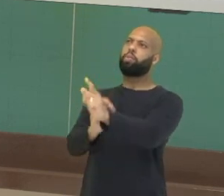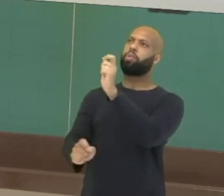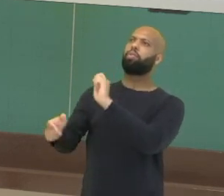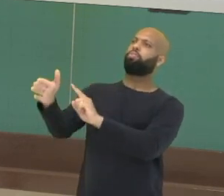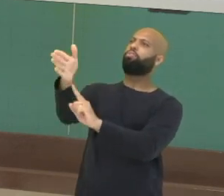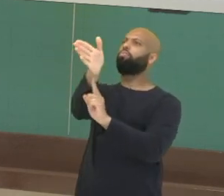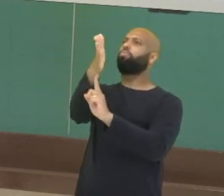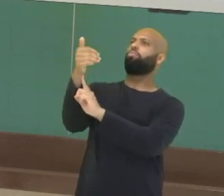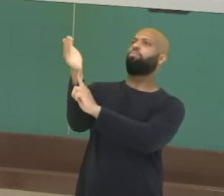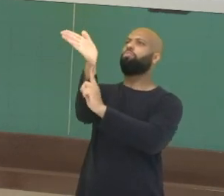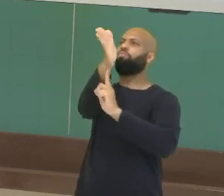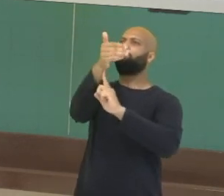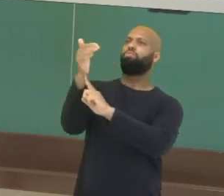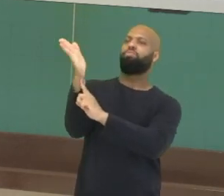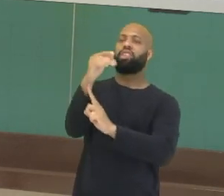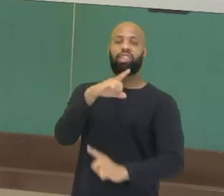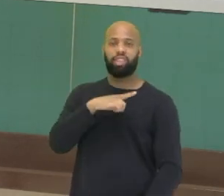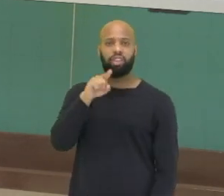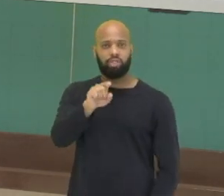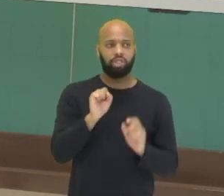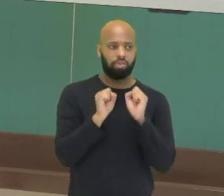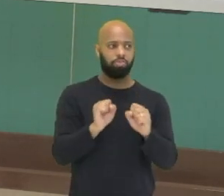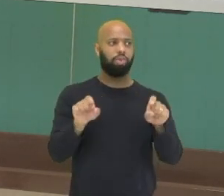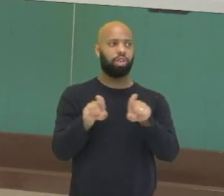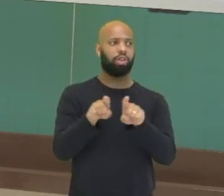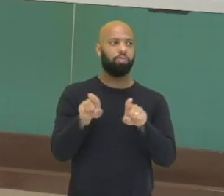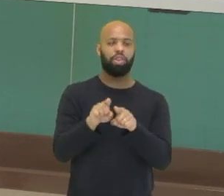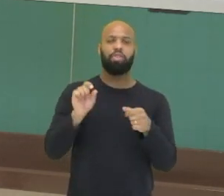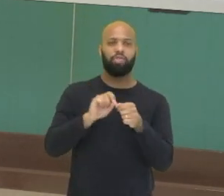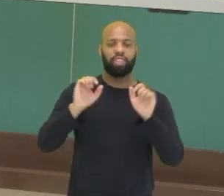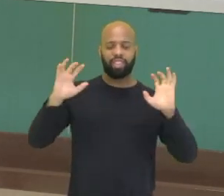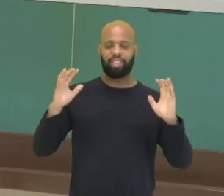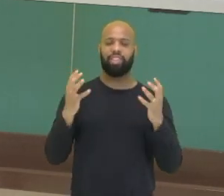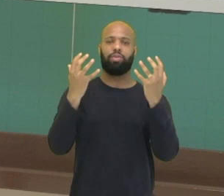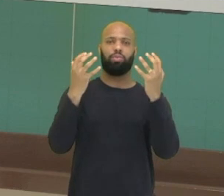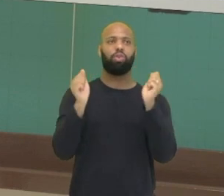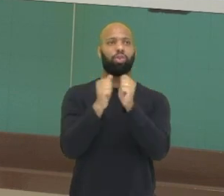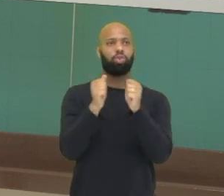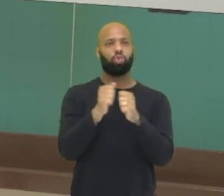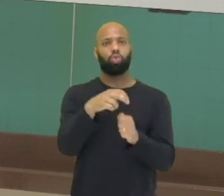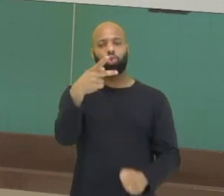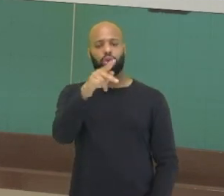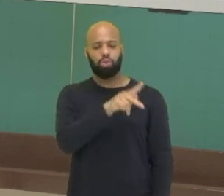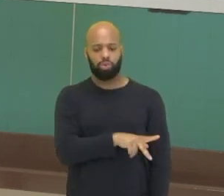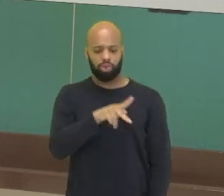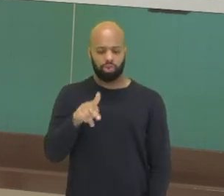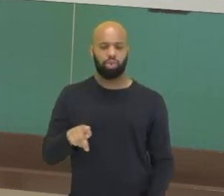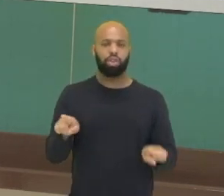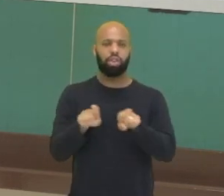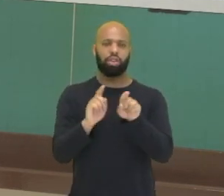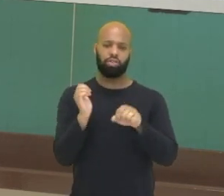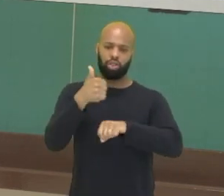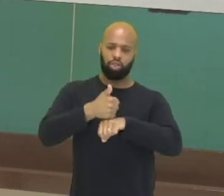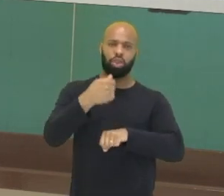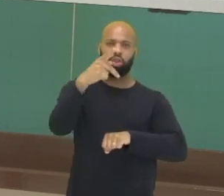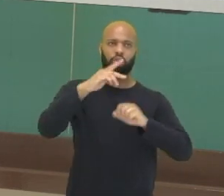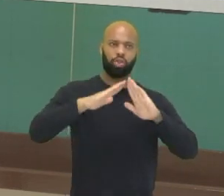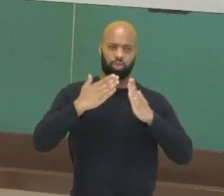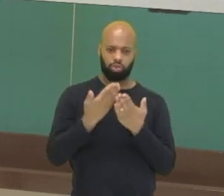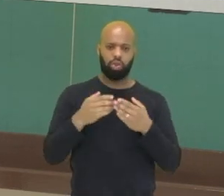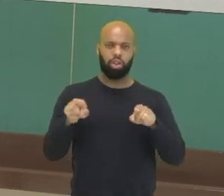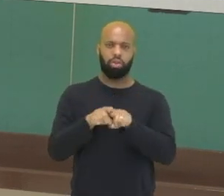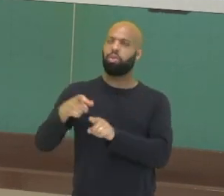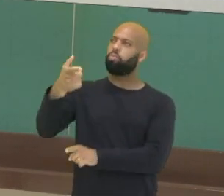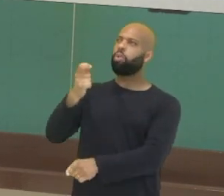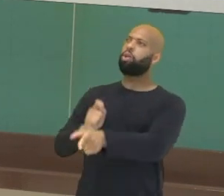da bandeira, né? Quem sabe você pode fazer essa cerimônia, né? Junto ao seu professor, junto aos diretores do teu colégio, fazer